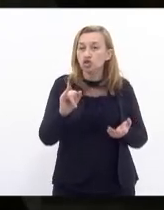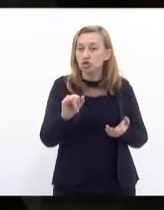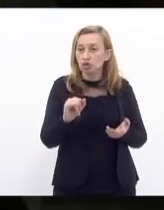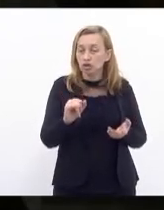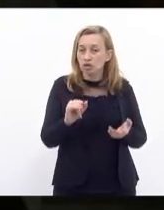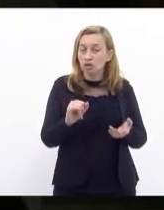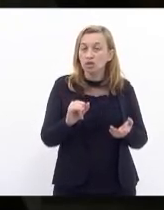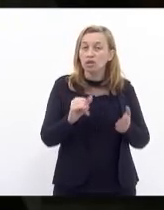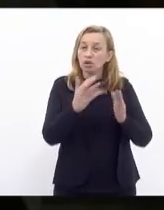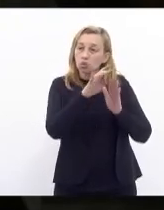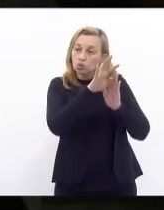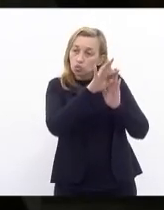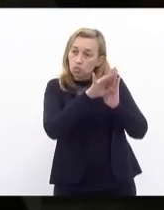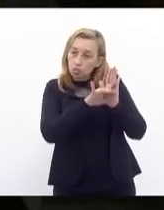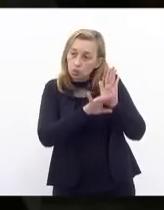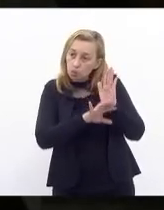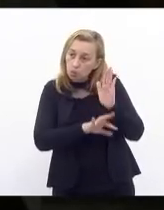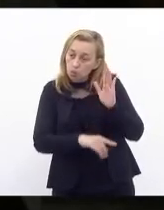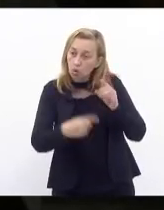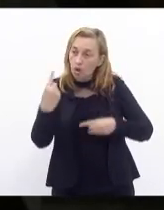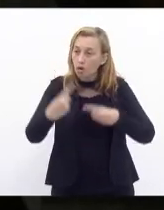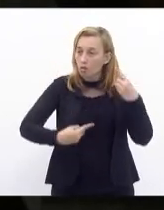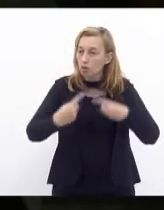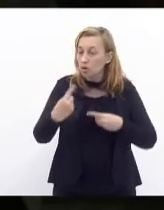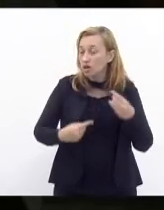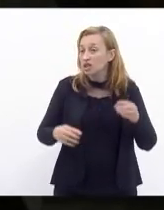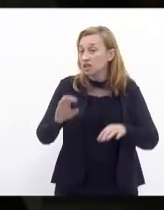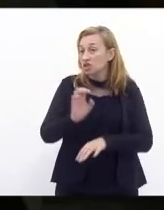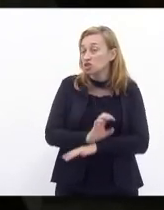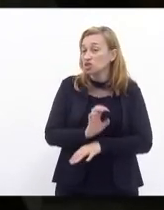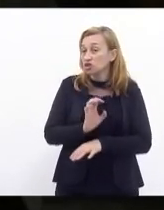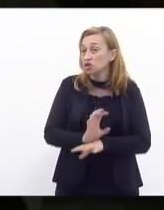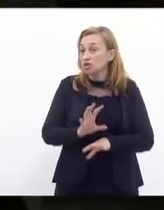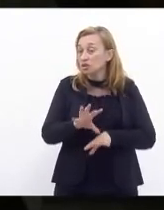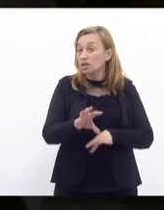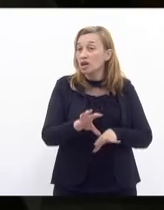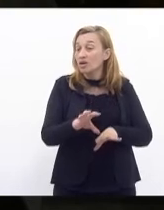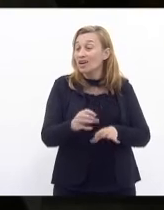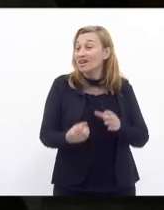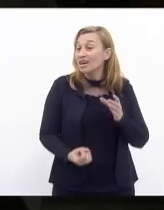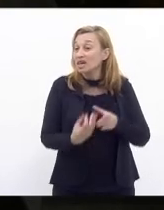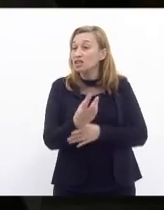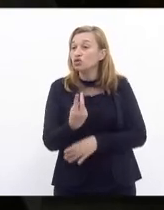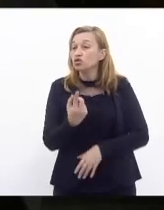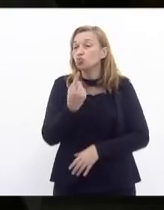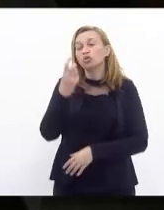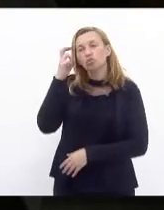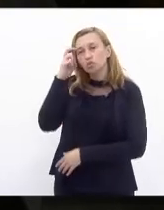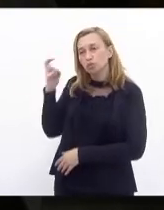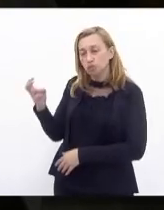uma agenda continuada, é uma política de Estado, é a formação de uma cultura,